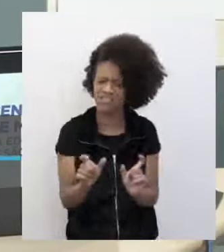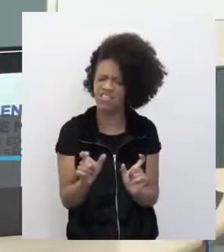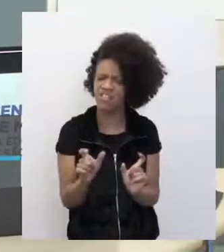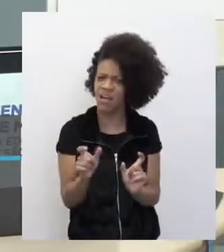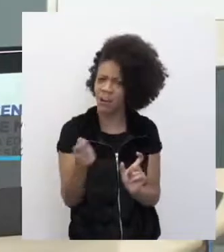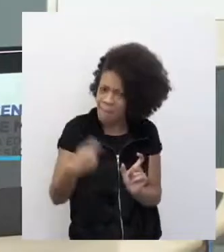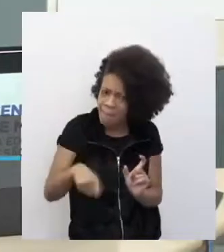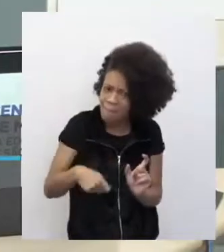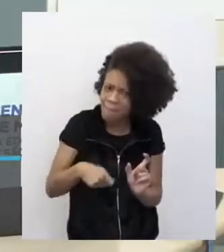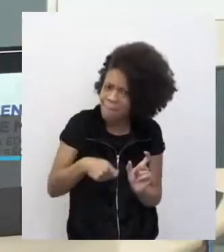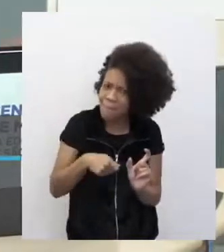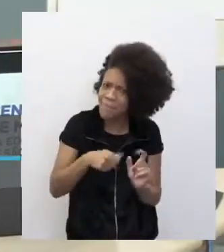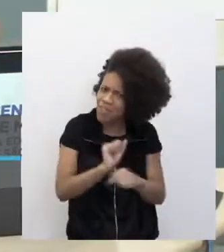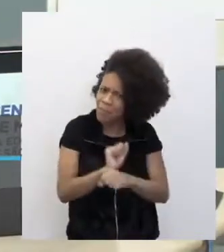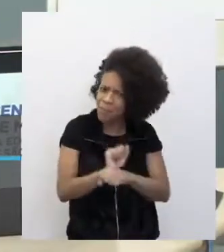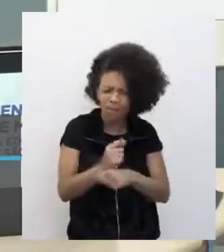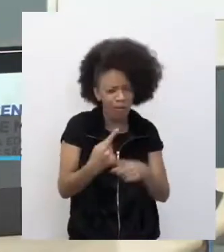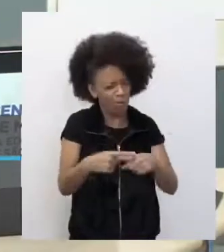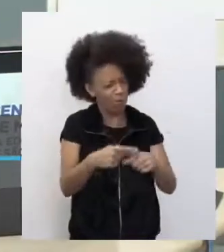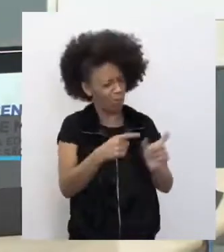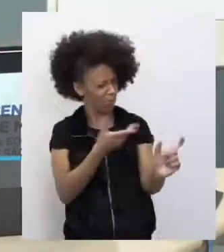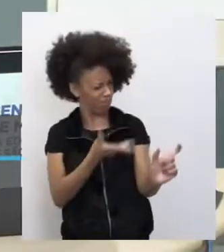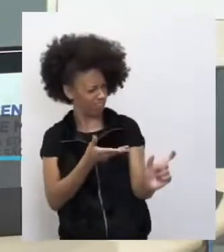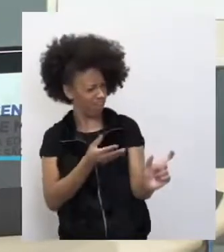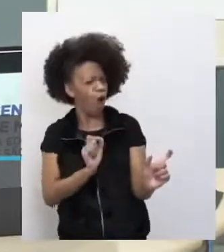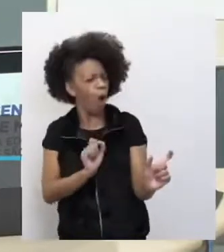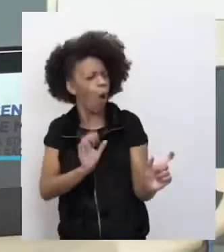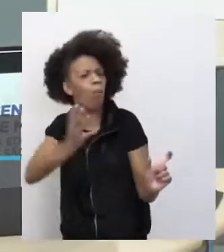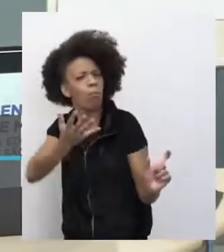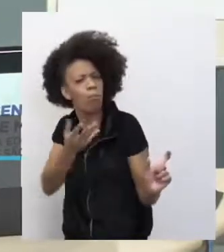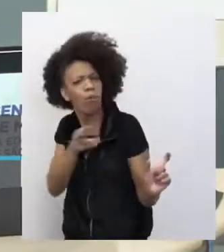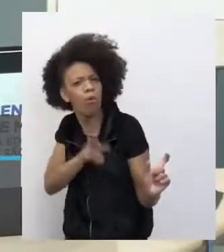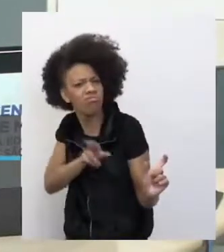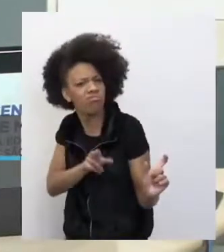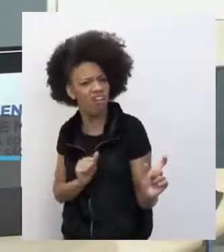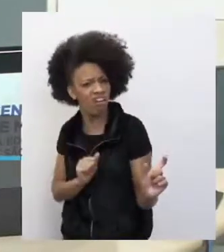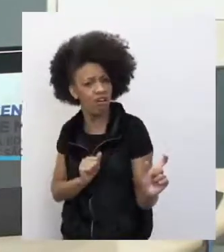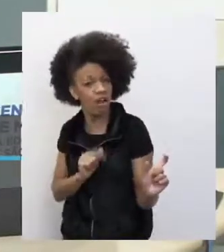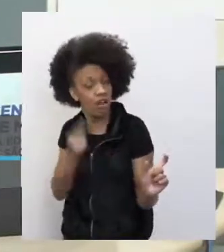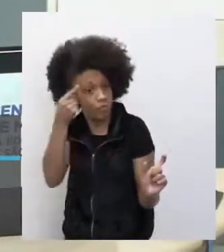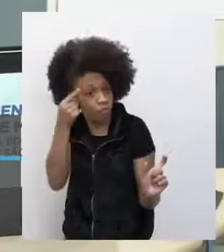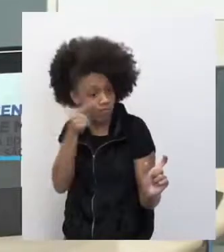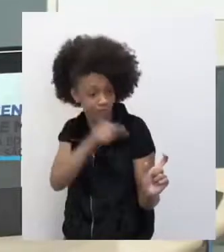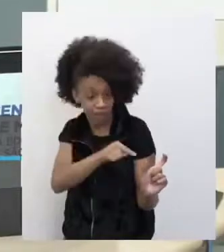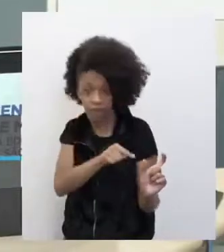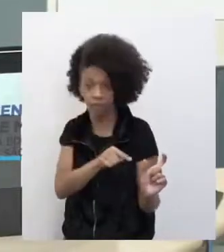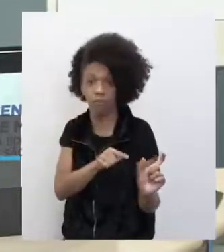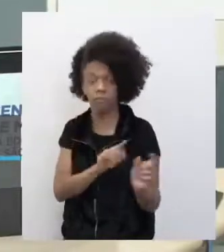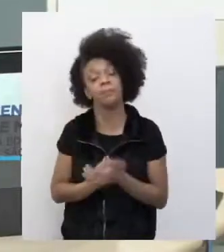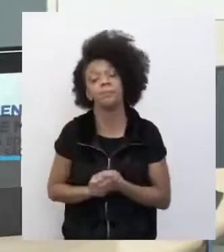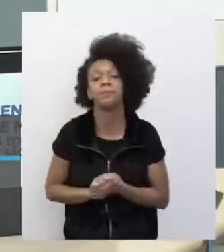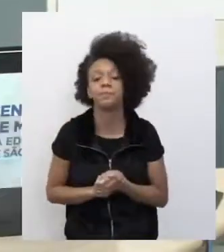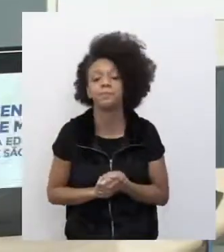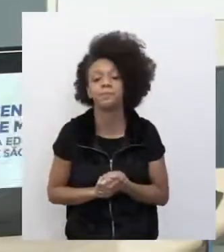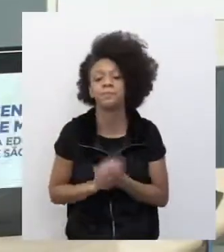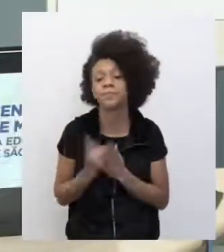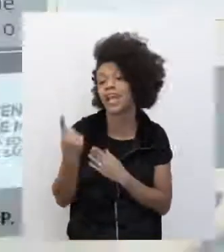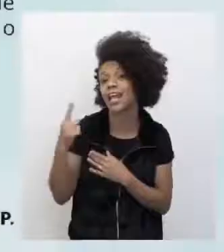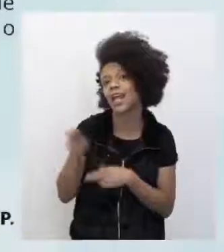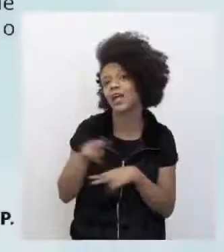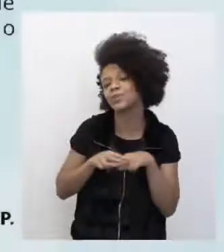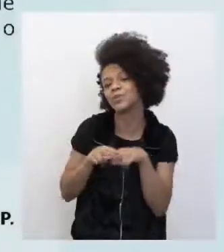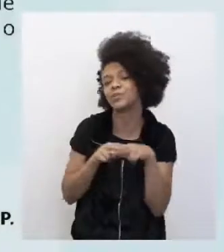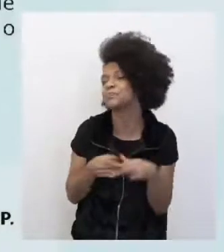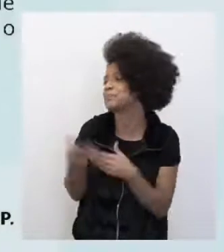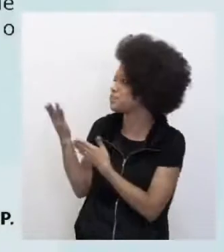tentar observar para que usar, em que situação usar, não é? Vamos pensar sobre elas. E aí a última análise textual,